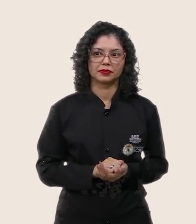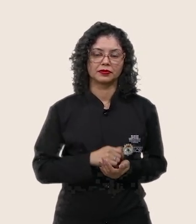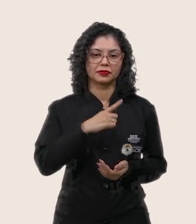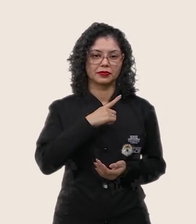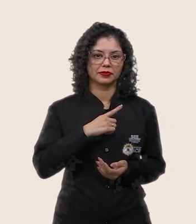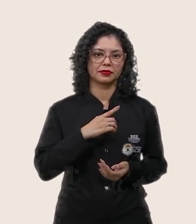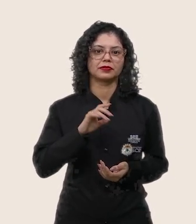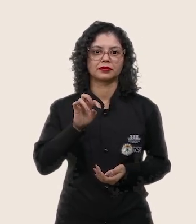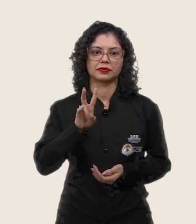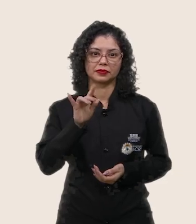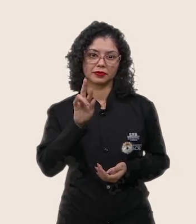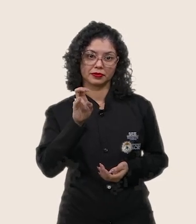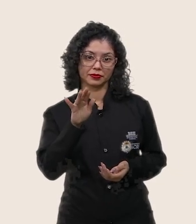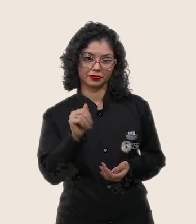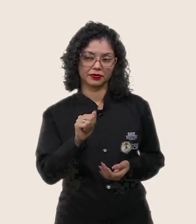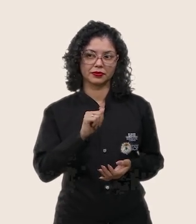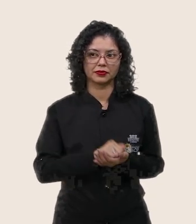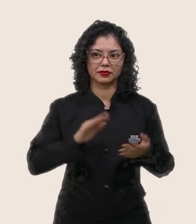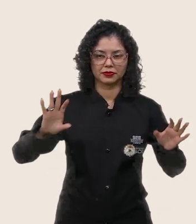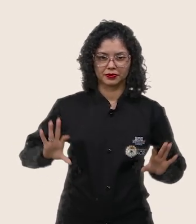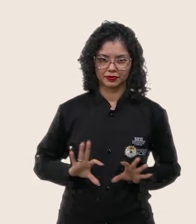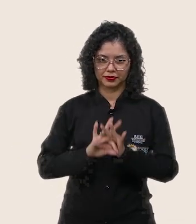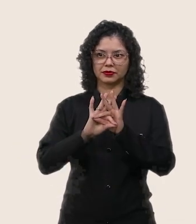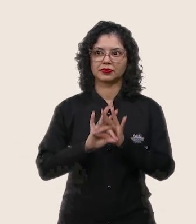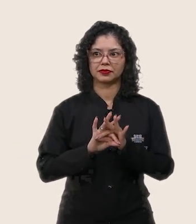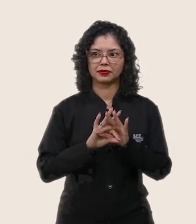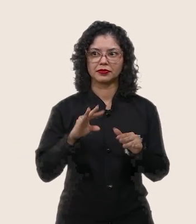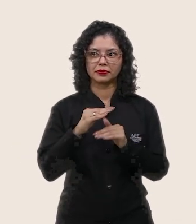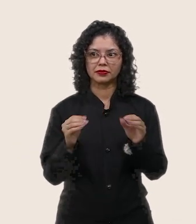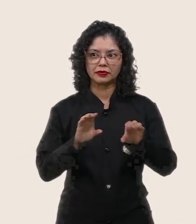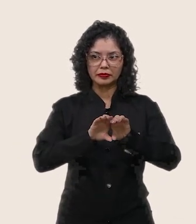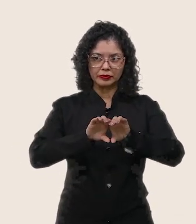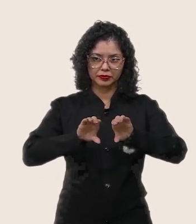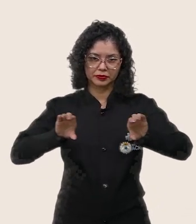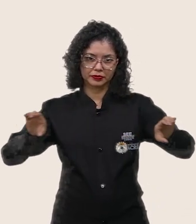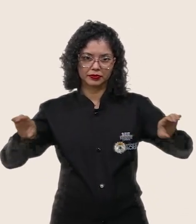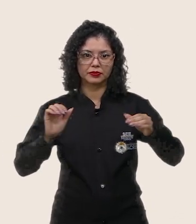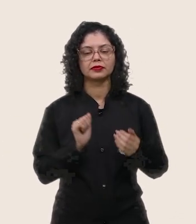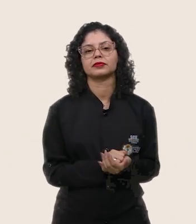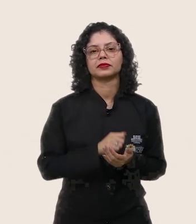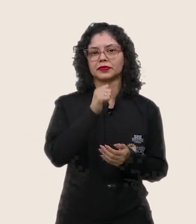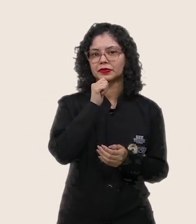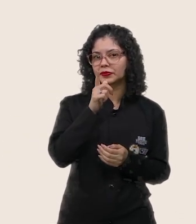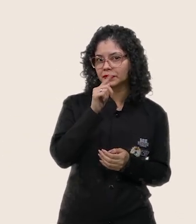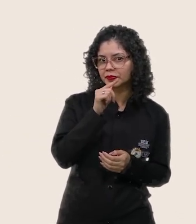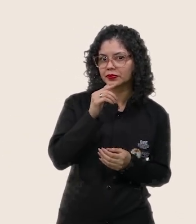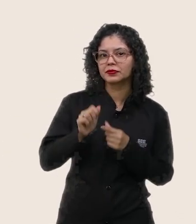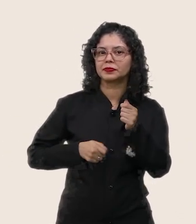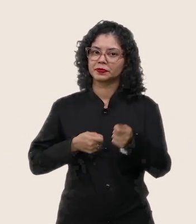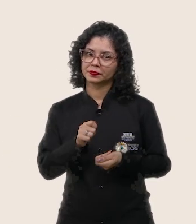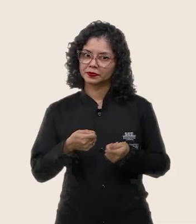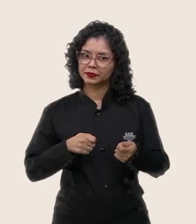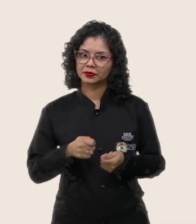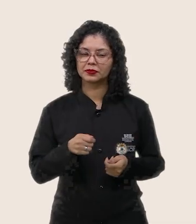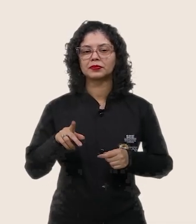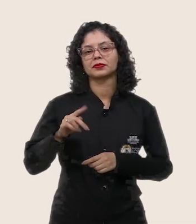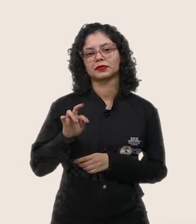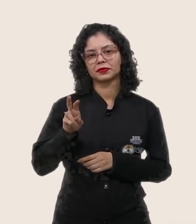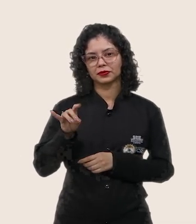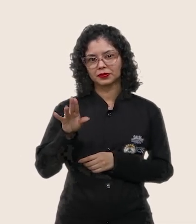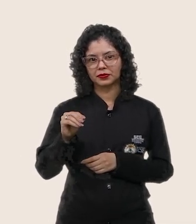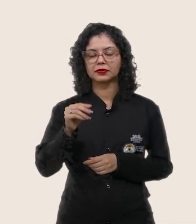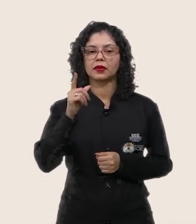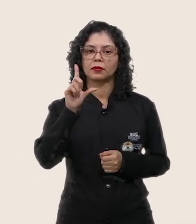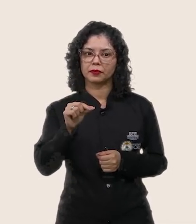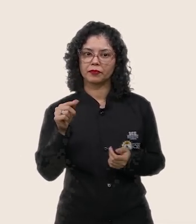uma válvula ali que vai estar conectada a todo o encanamento. Então, o nível da água, ela é controlado por sensores. Se tem menos